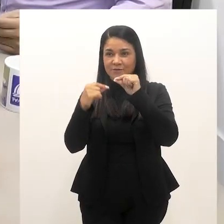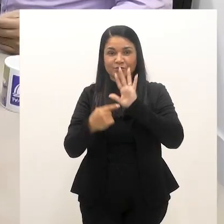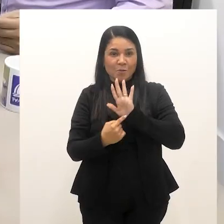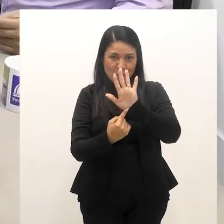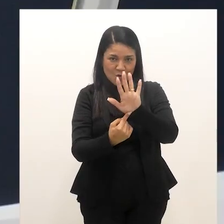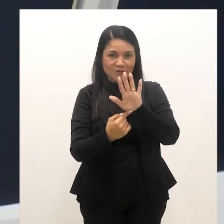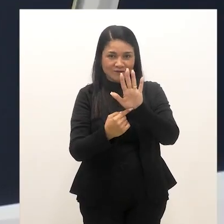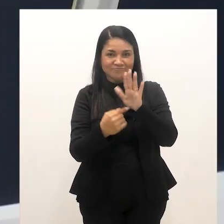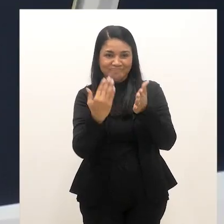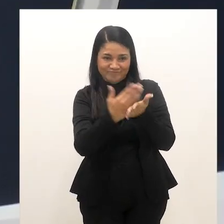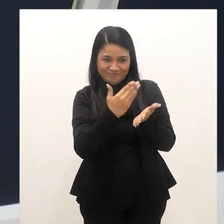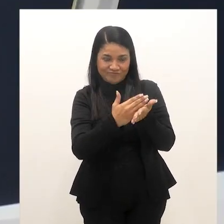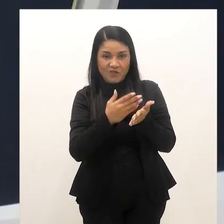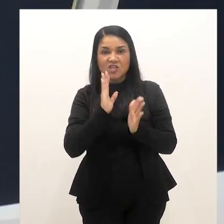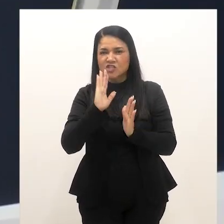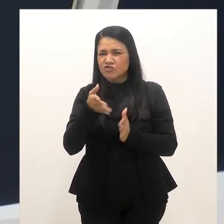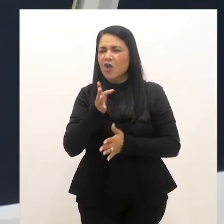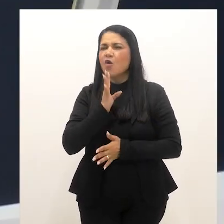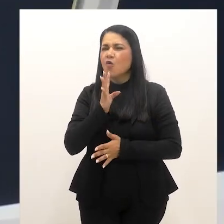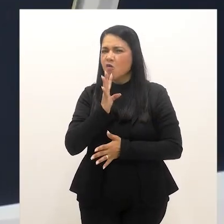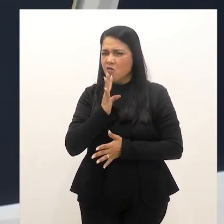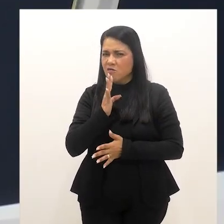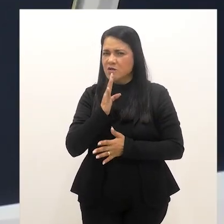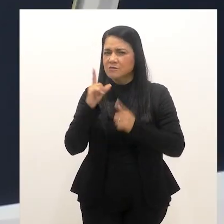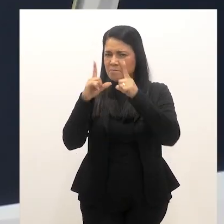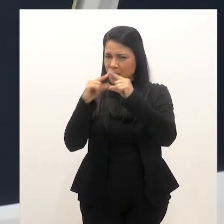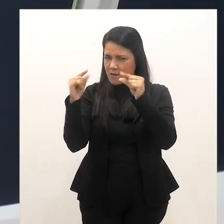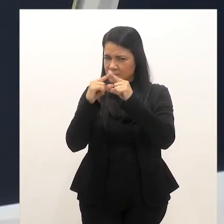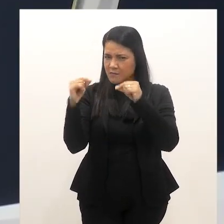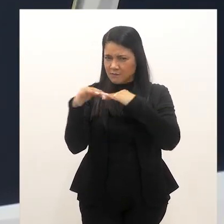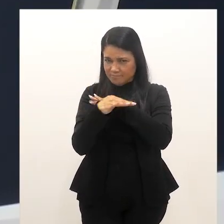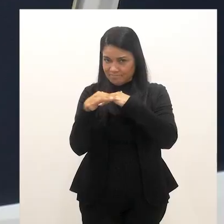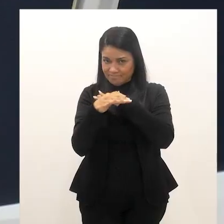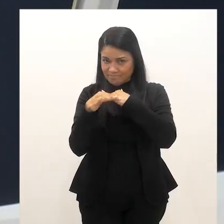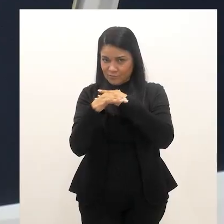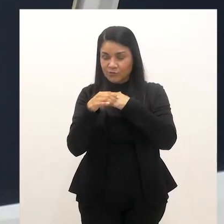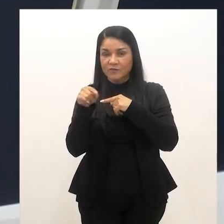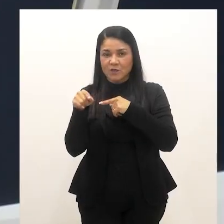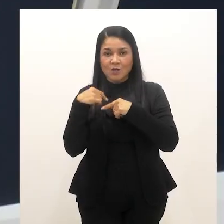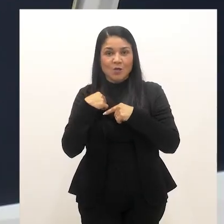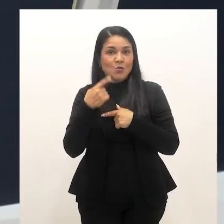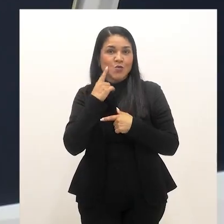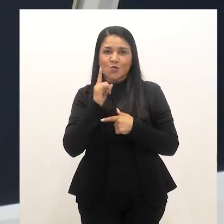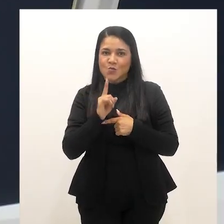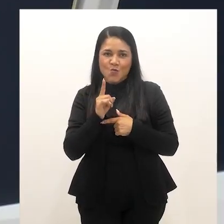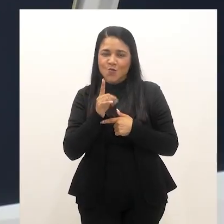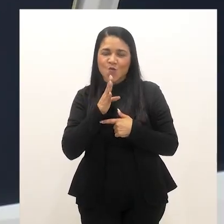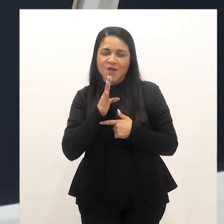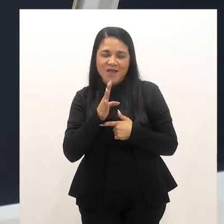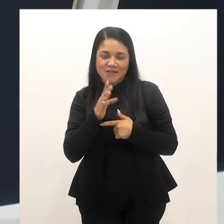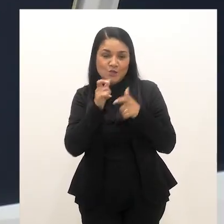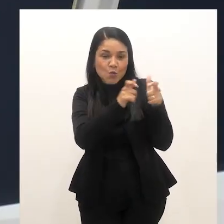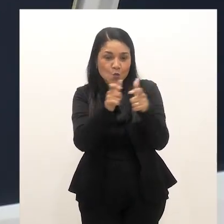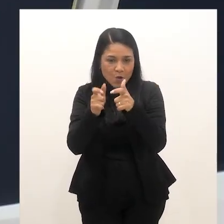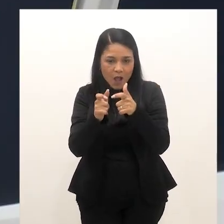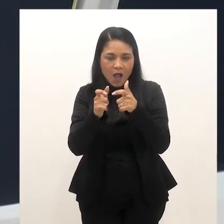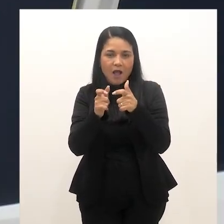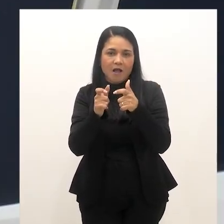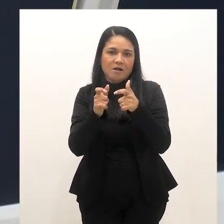aí eu fico pensando, quem já conhece Brasília e não conhece os lugares que eu retrato